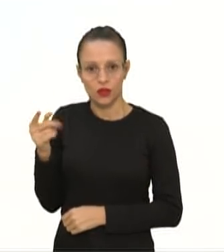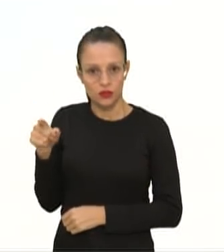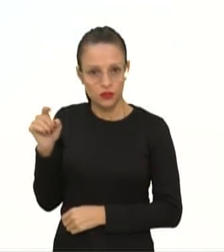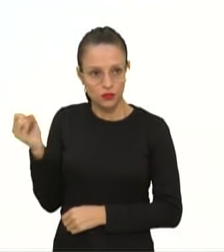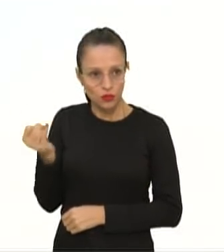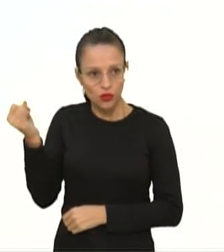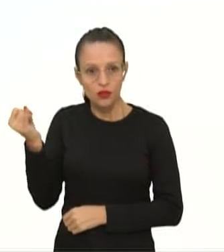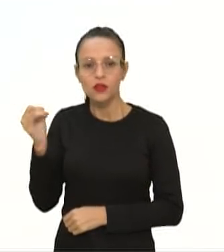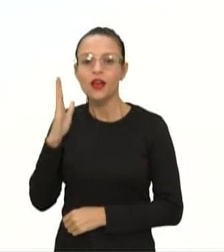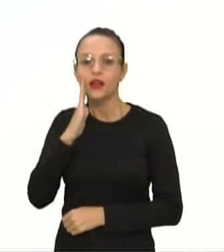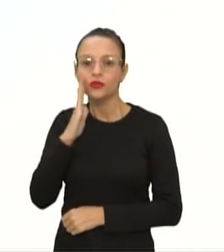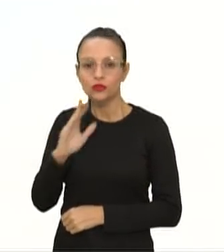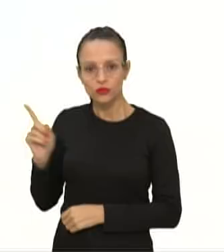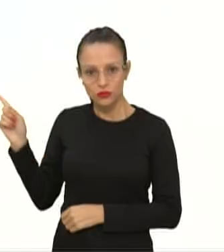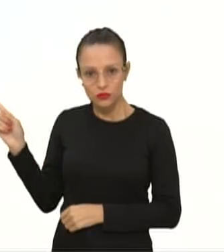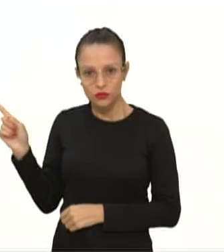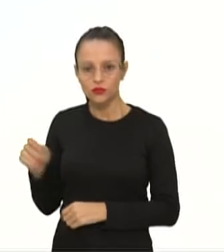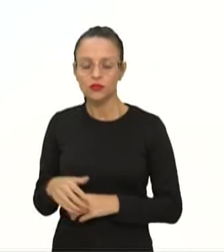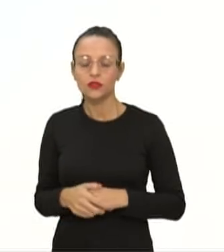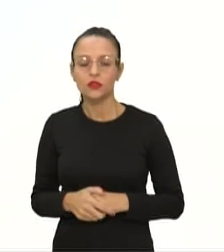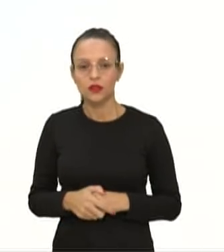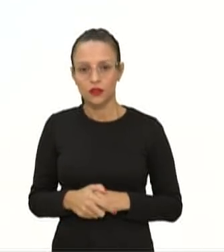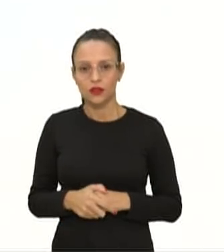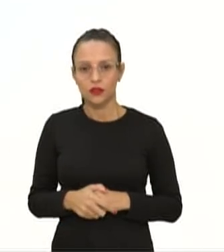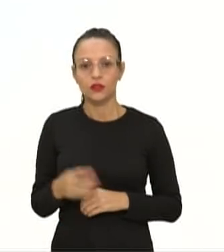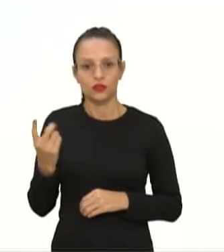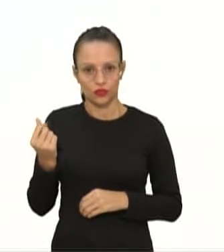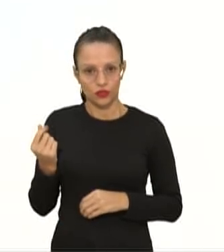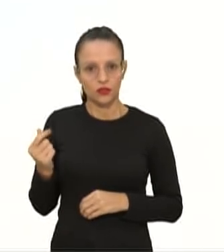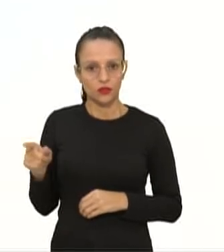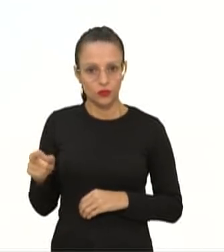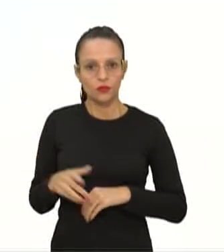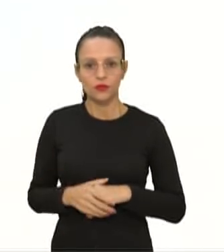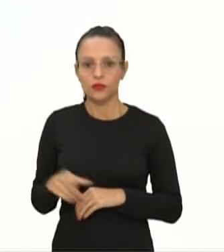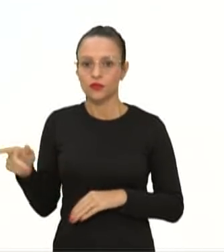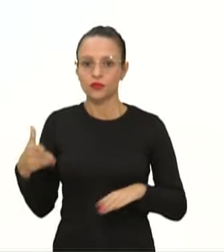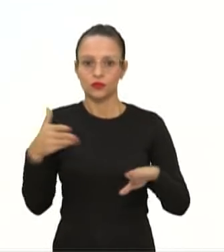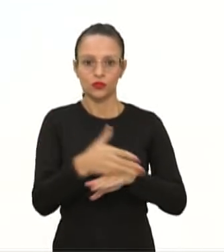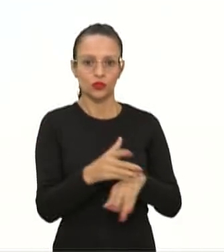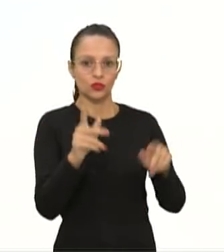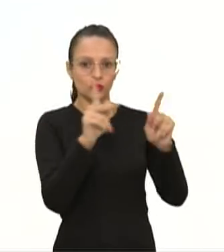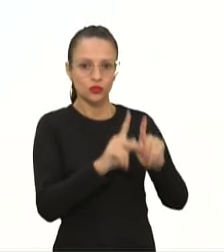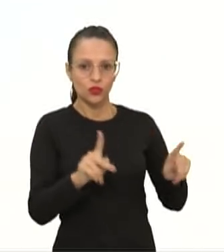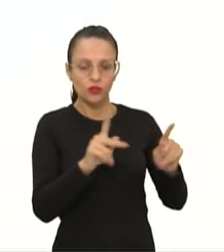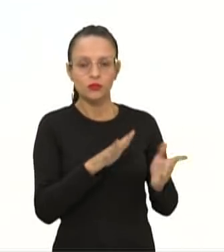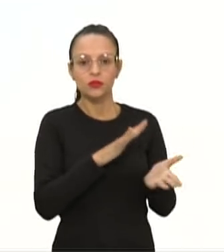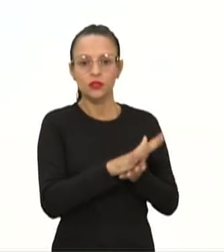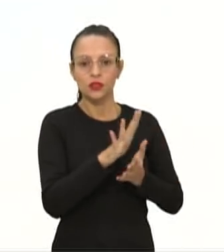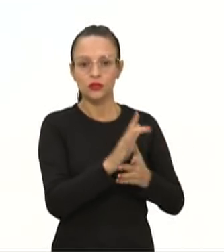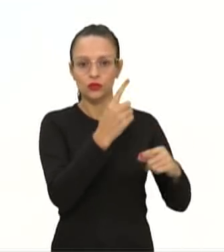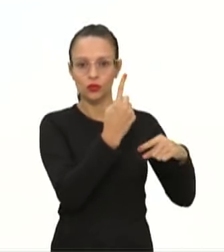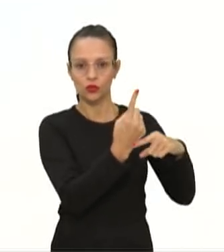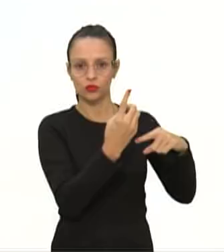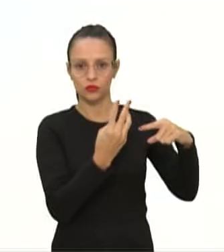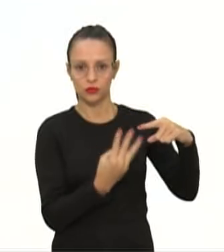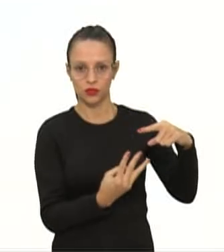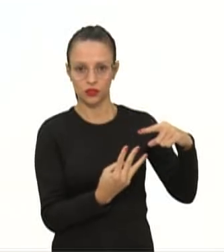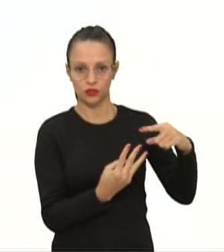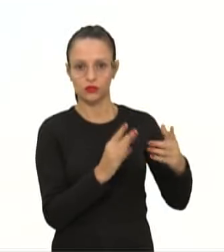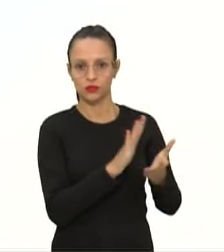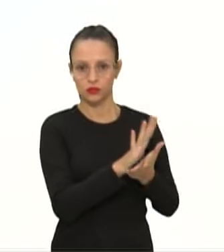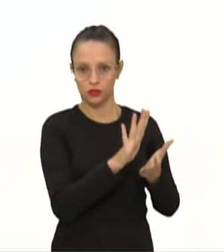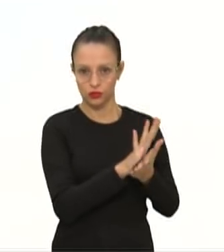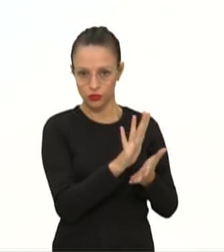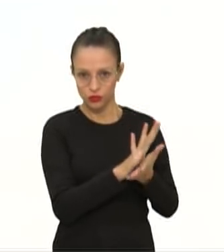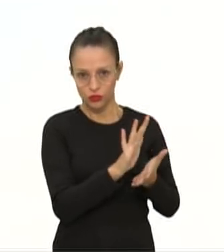por isso que eu pintei ela de azul ali, certo? Em dinheiro, foi ao shopping e gastou 1/3 da quantia, então gastou 1/3, eu vou